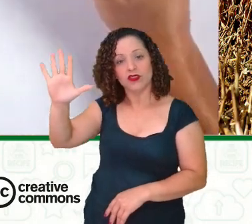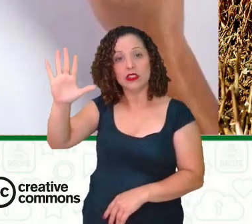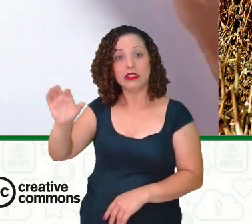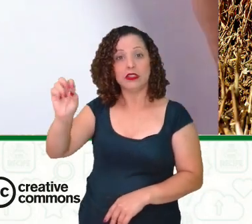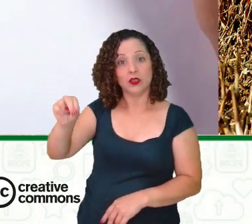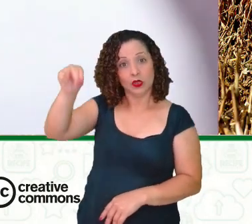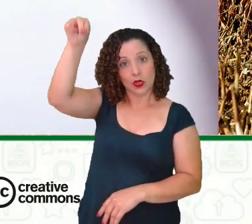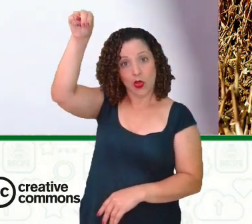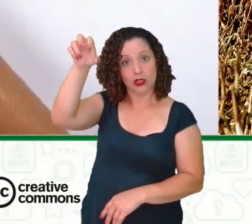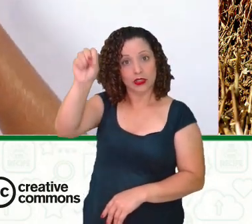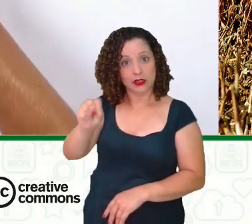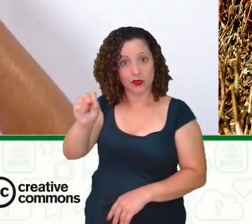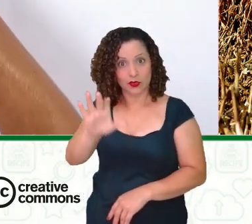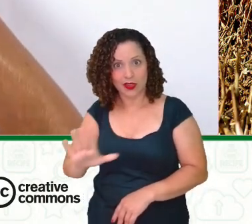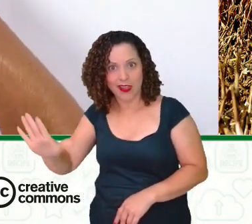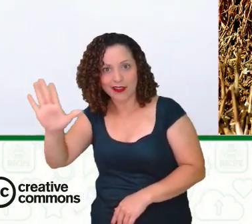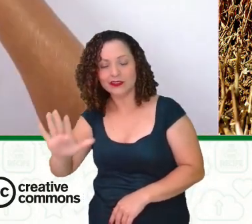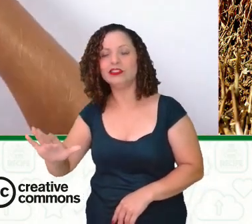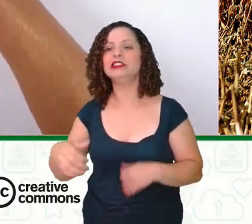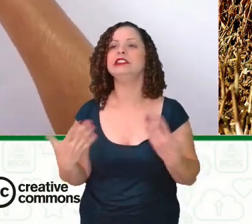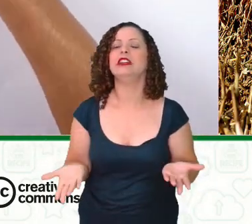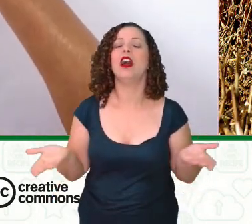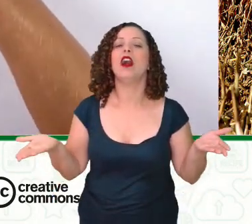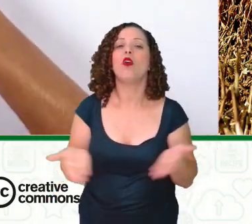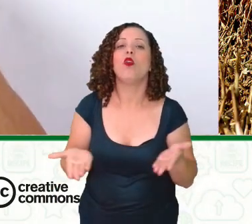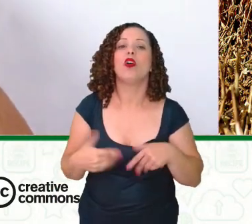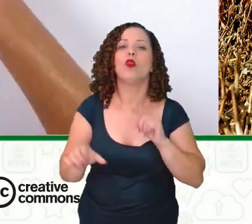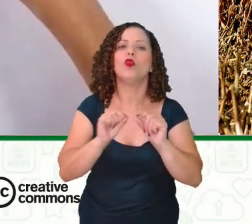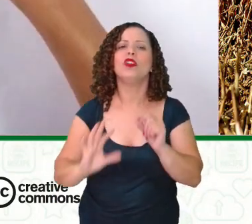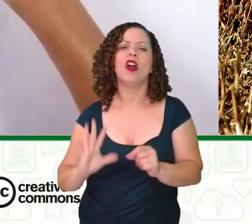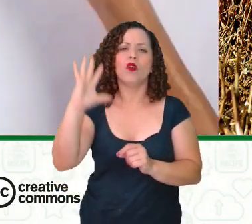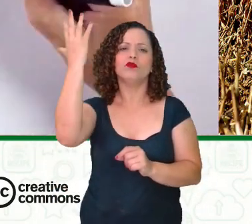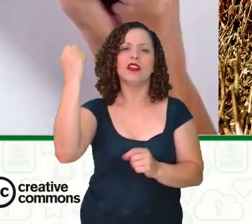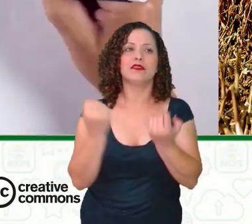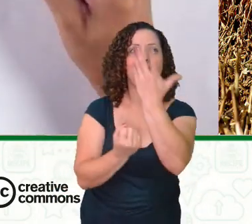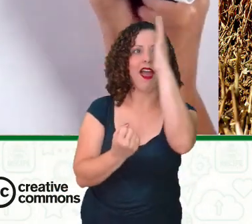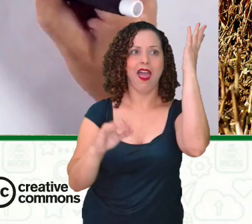que acontece quando desmatamos a floresta amazônica.